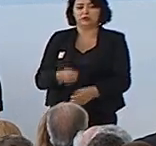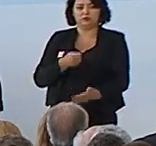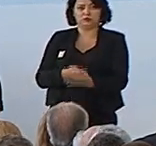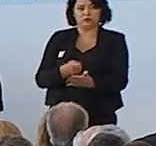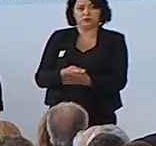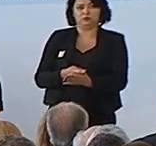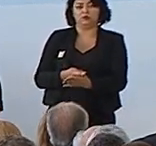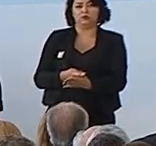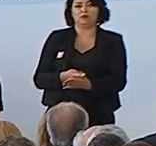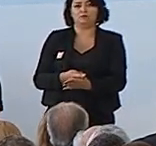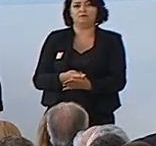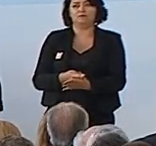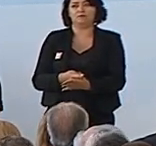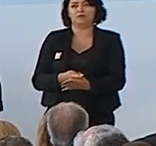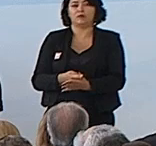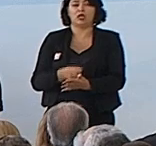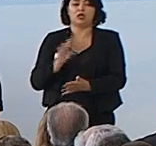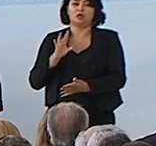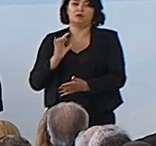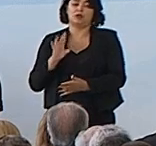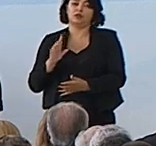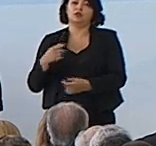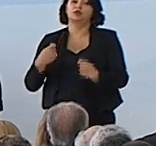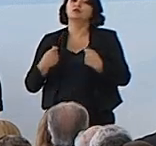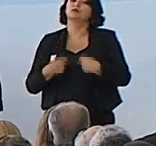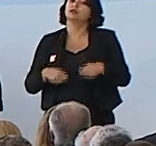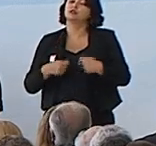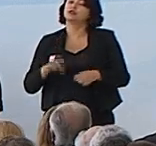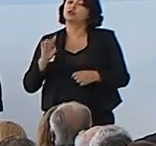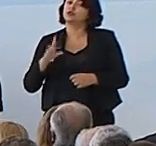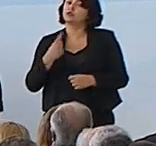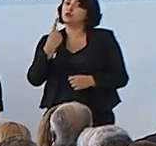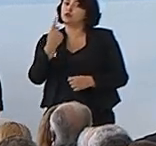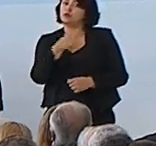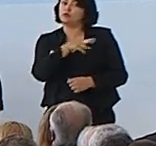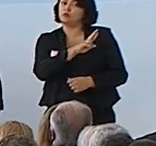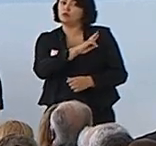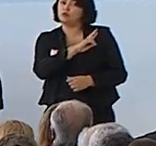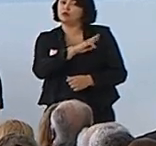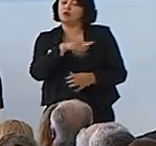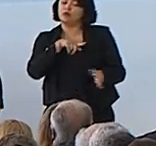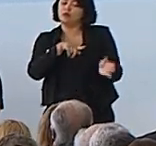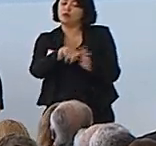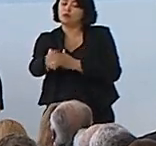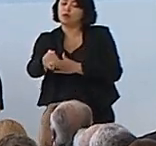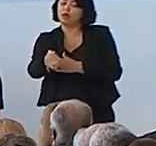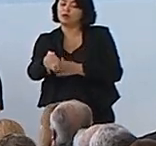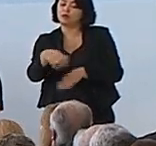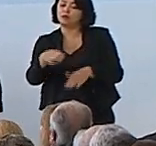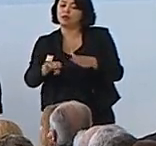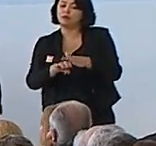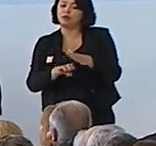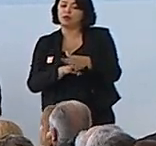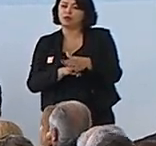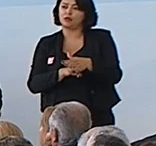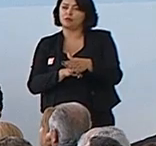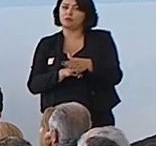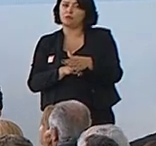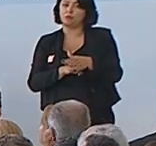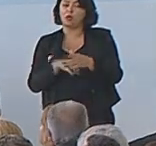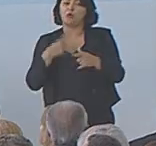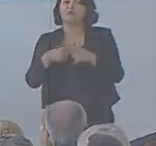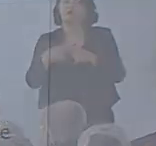acontece só tem um um órgão que tem uma pergunta para fazer porque ele não sabe se é alto ou baixo